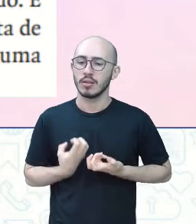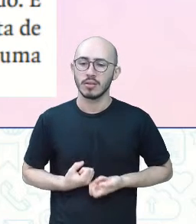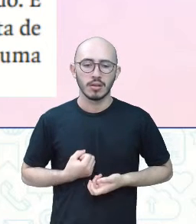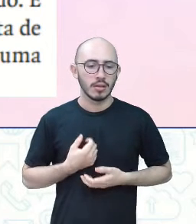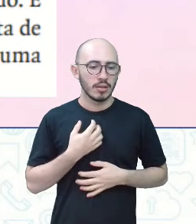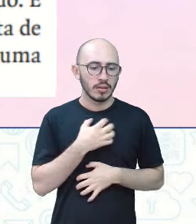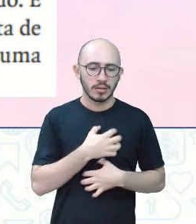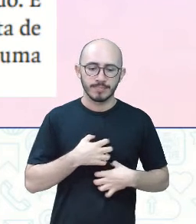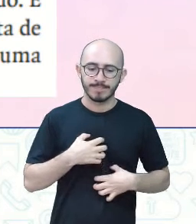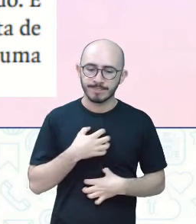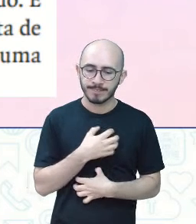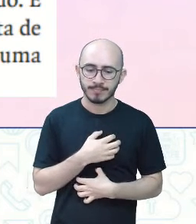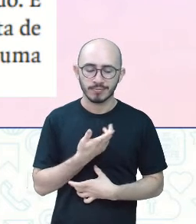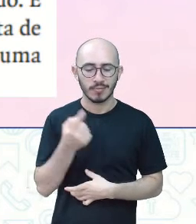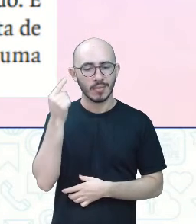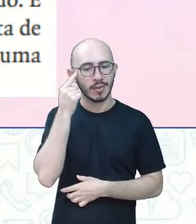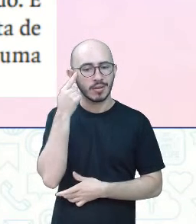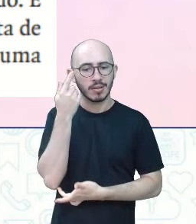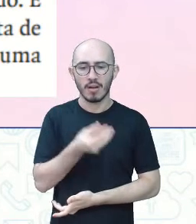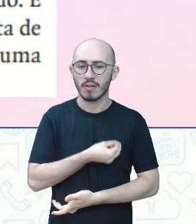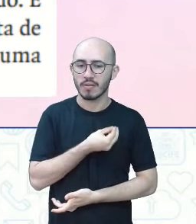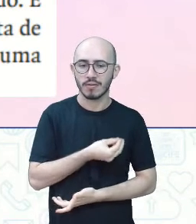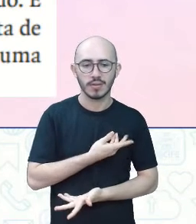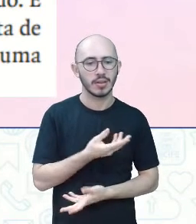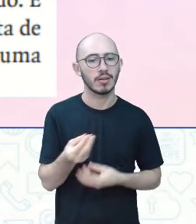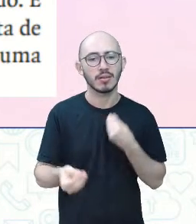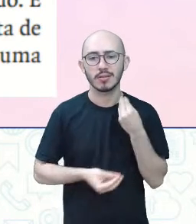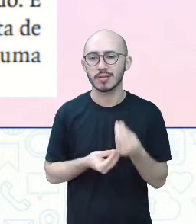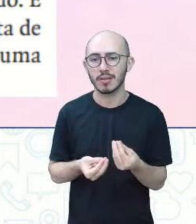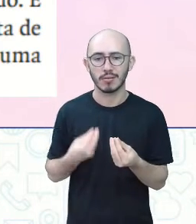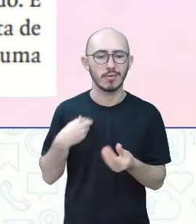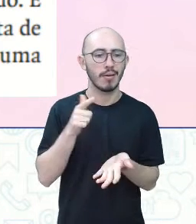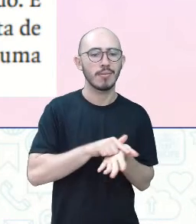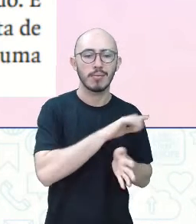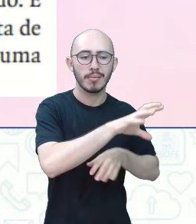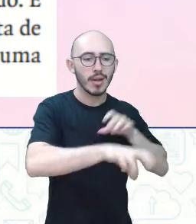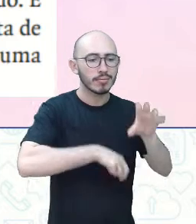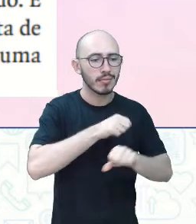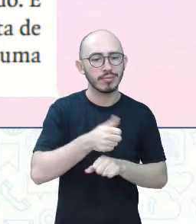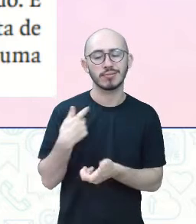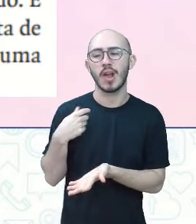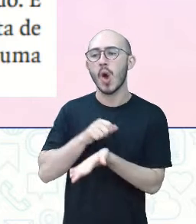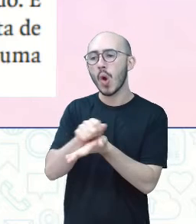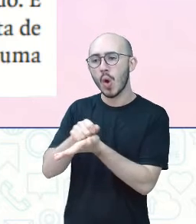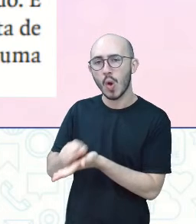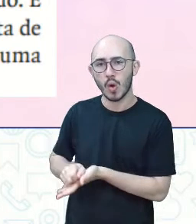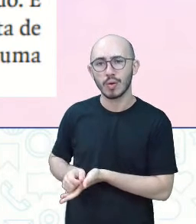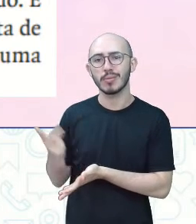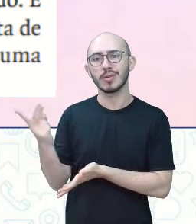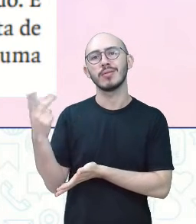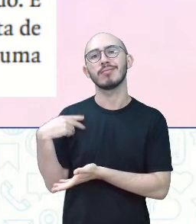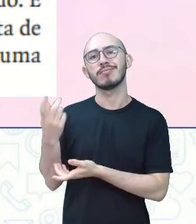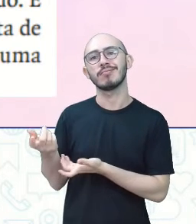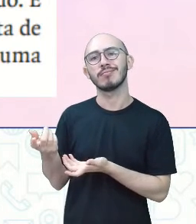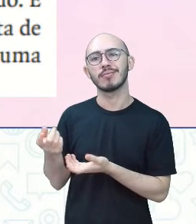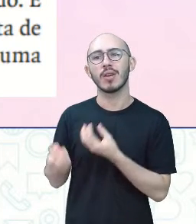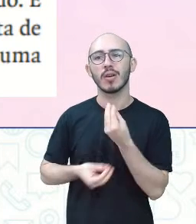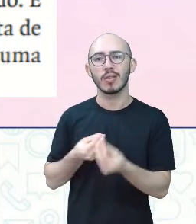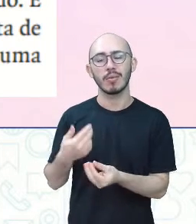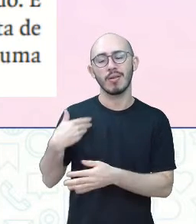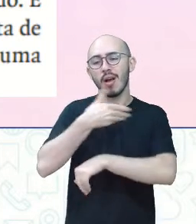vida atribulada que levo. Cato papel, lavo roupa para 2 jovens, permaneço na rua o dia todo. Estou sempre em